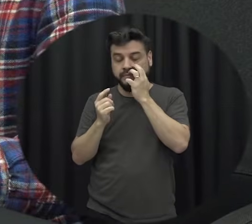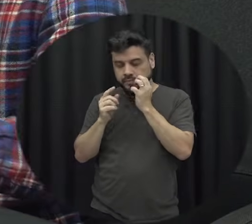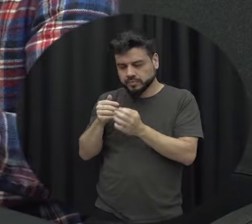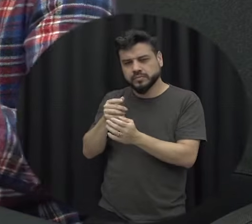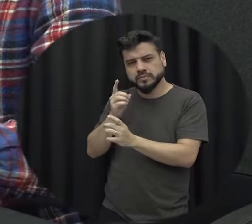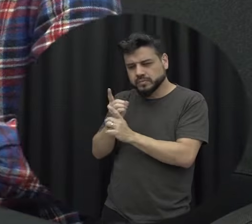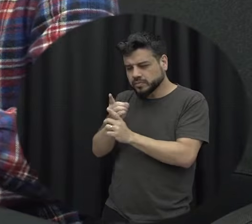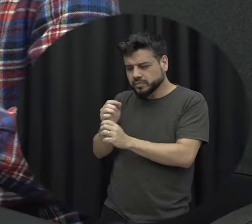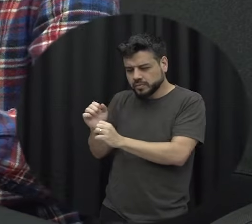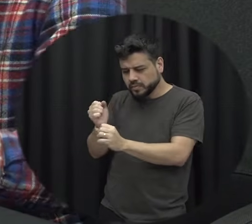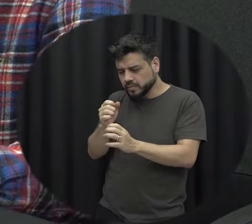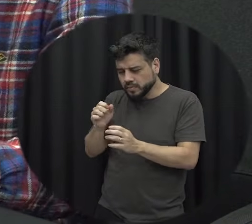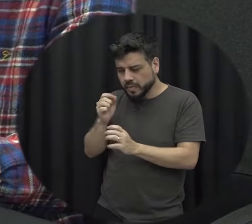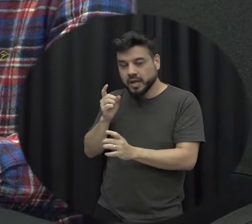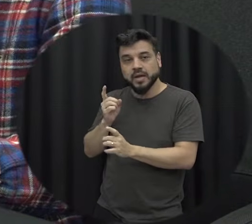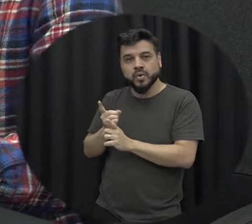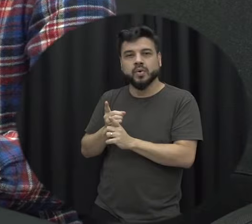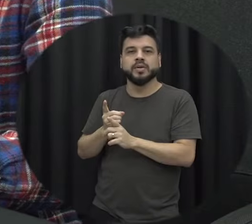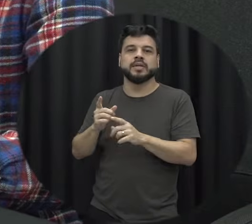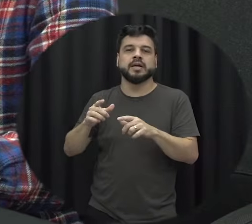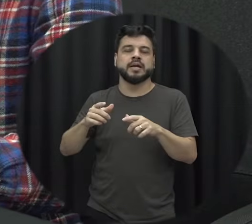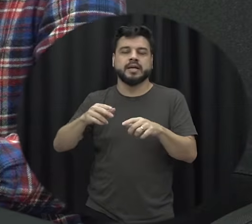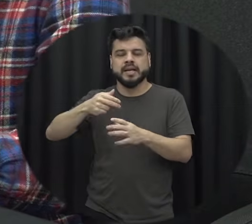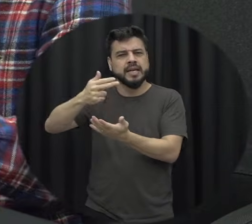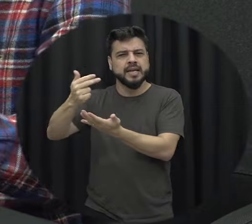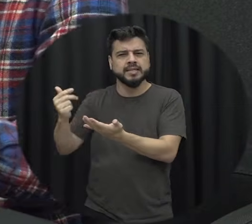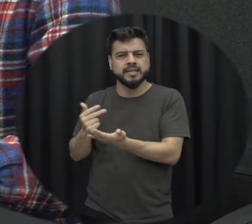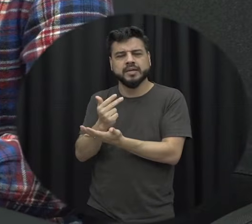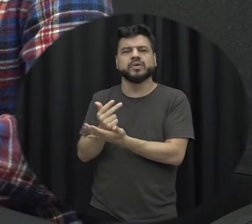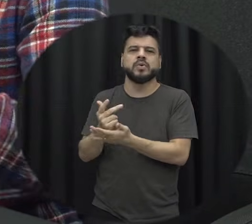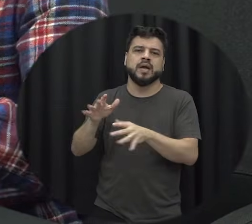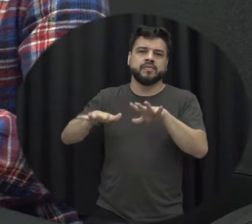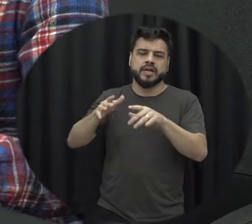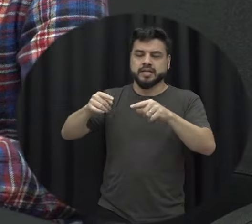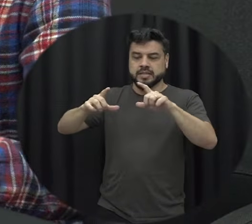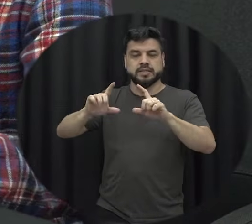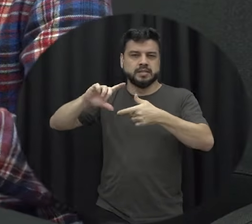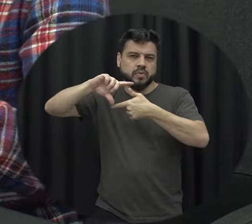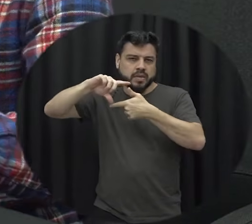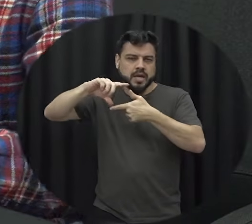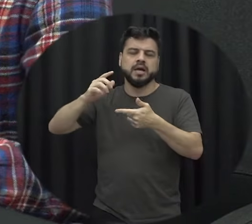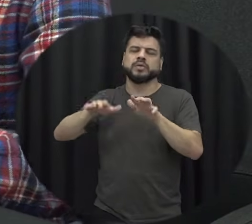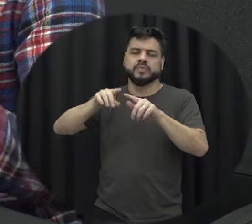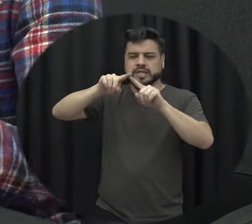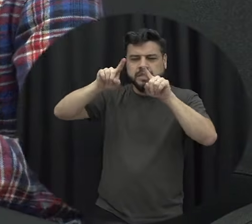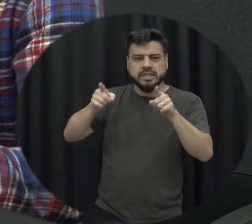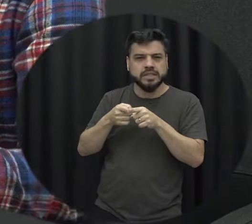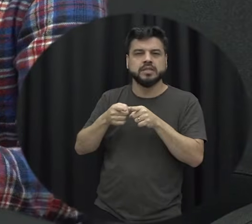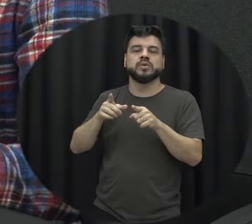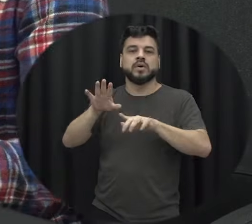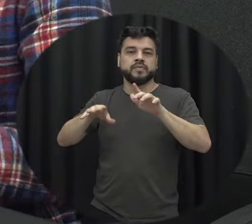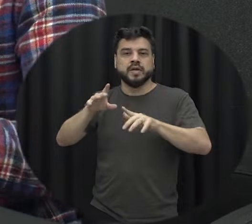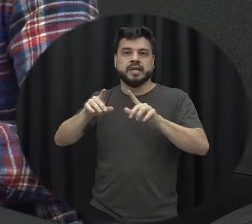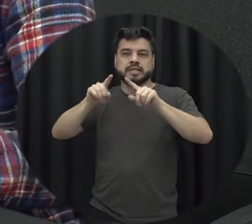forma geométrica, às vezes quadrado, às vezes círculos, às vezes uma forma um pouco mais aprimorada, tipo um